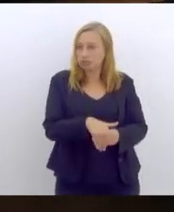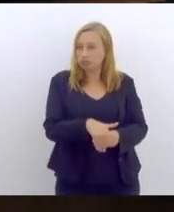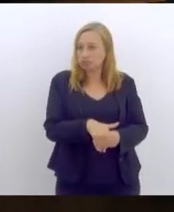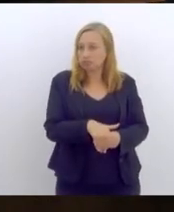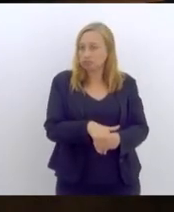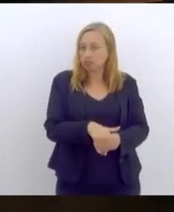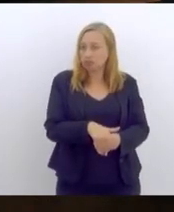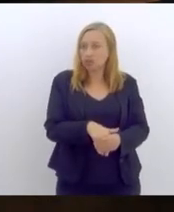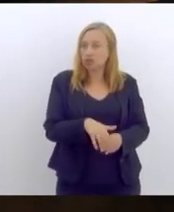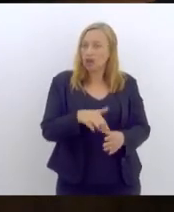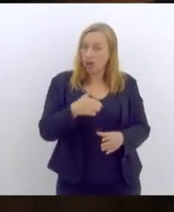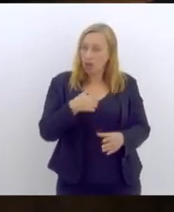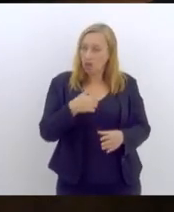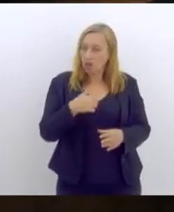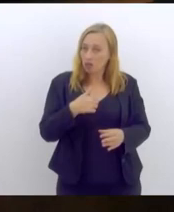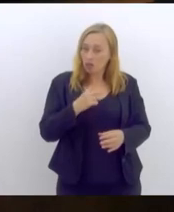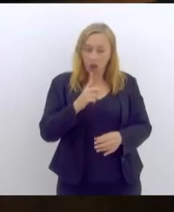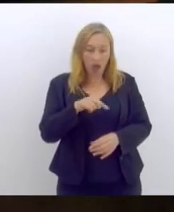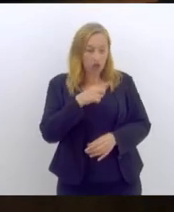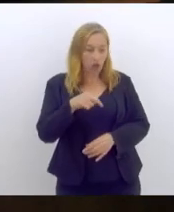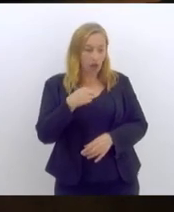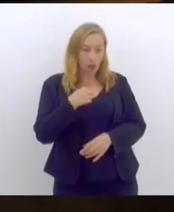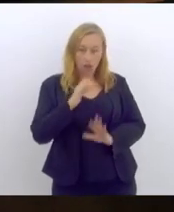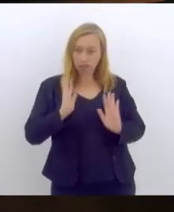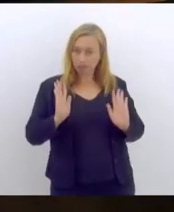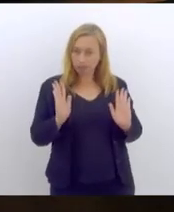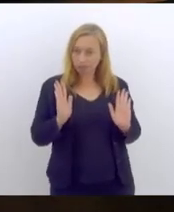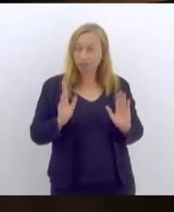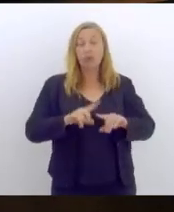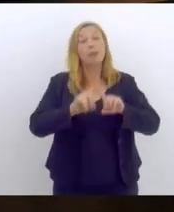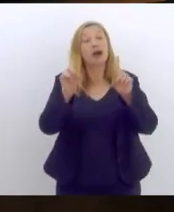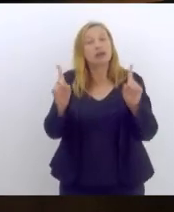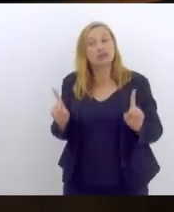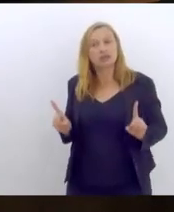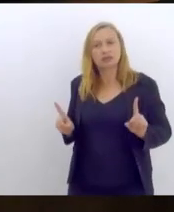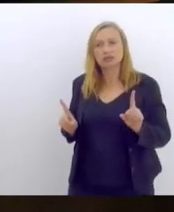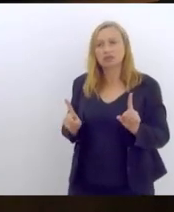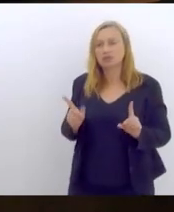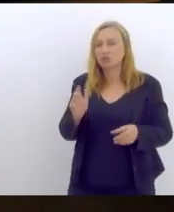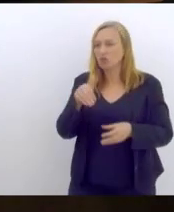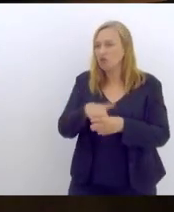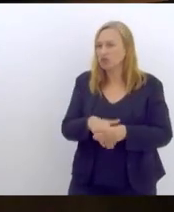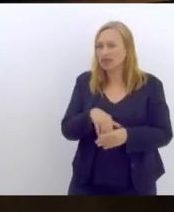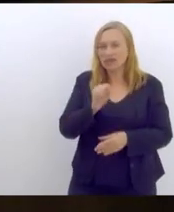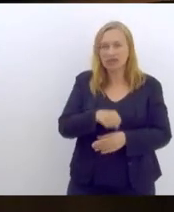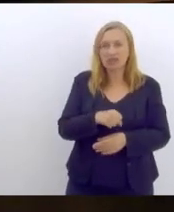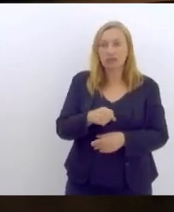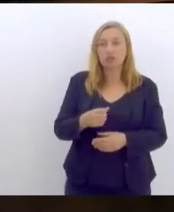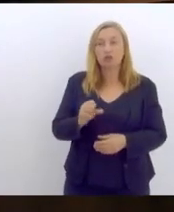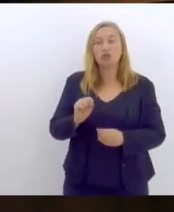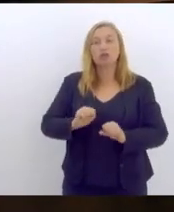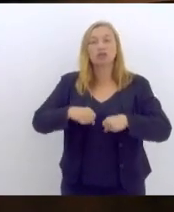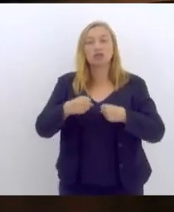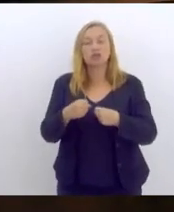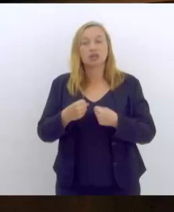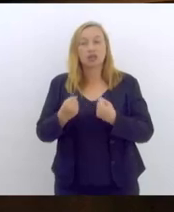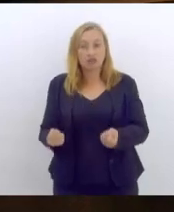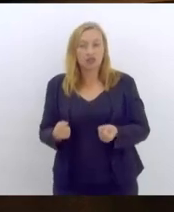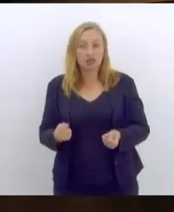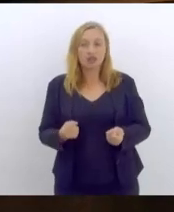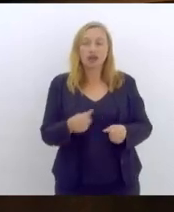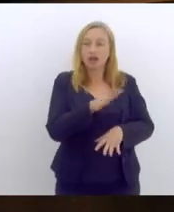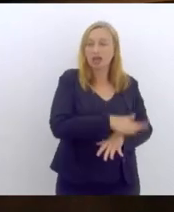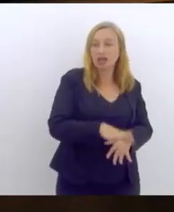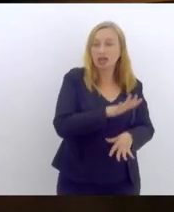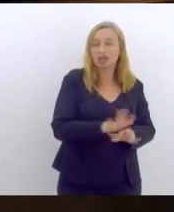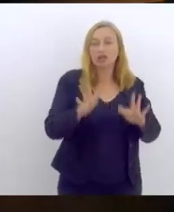vou me deixar ausente dessa votação, mas eu não vou votar o sim porque eu defendo a criança, eu defendo a